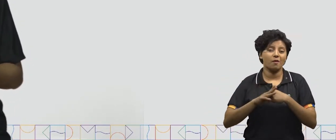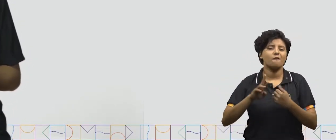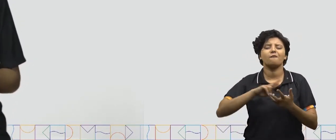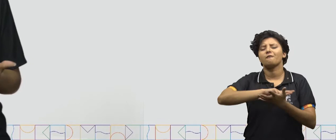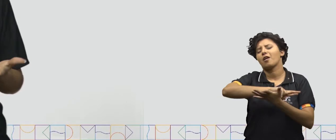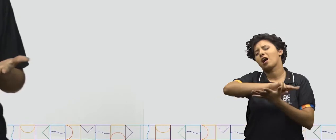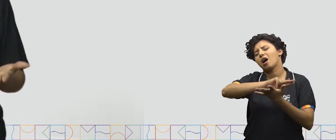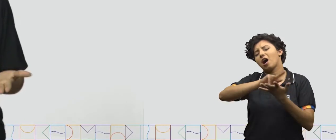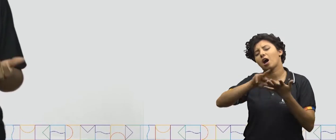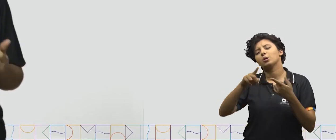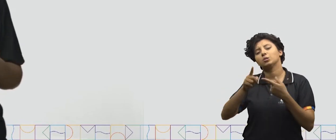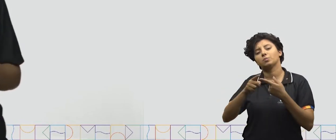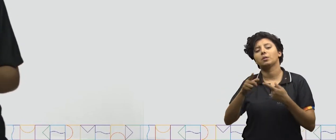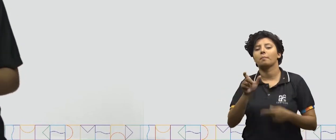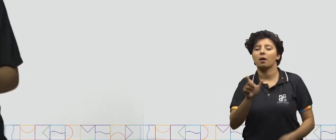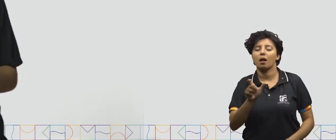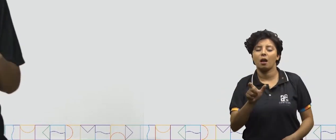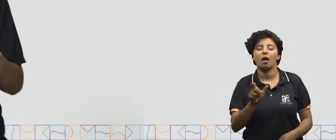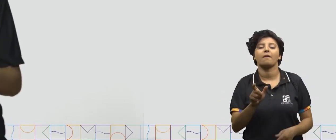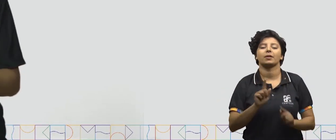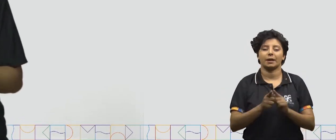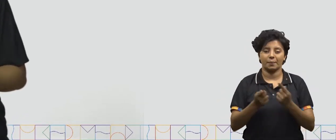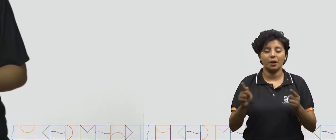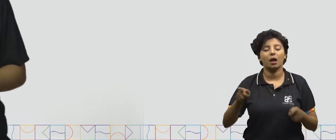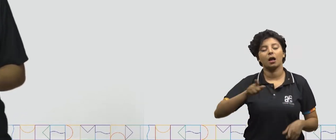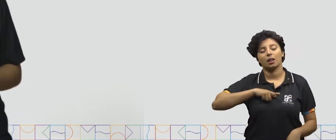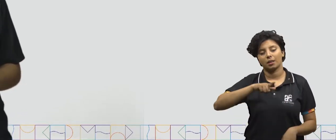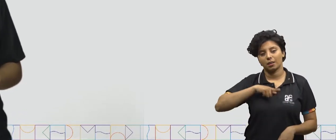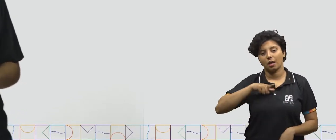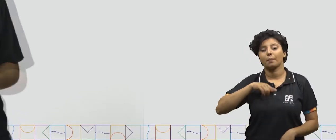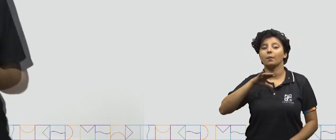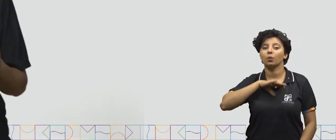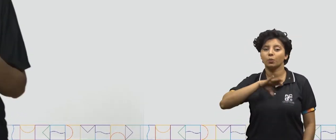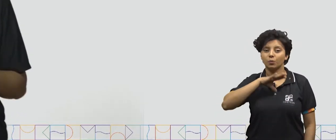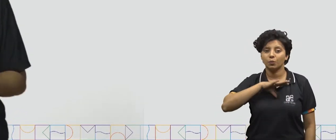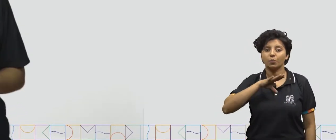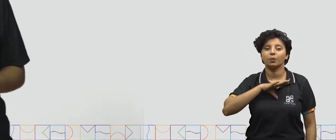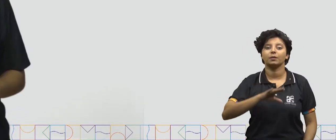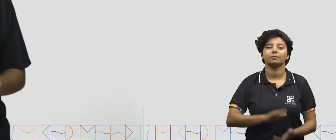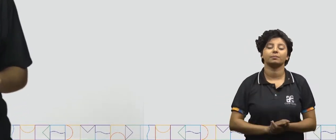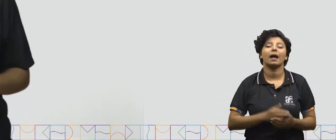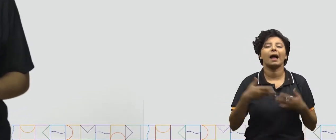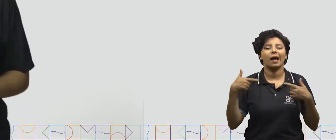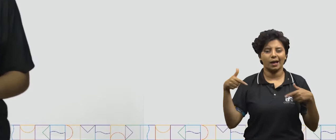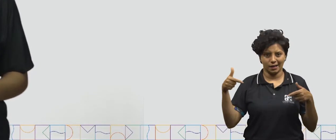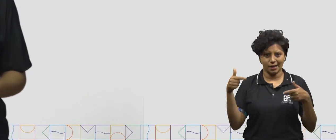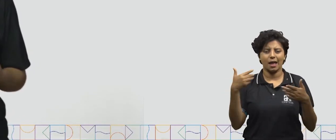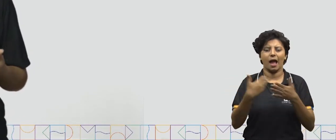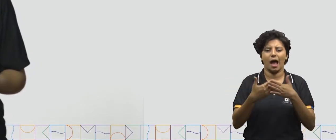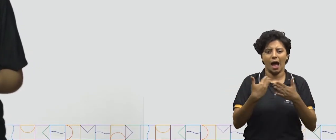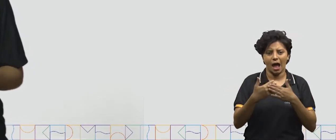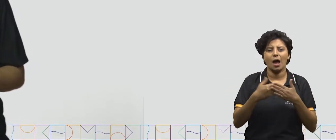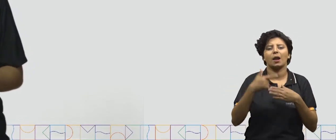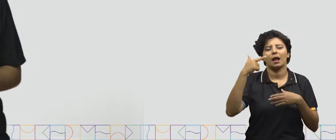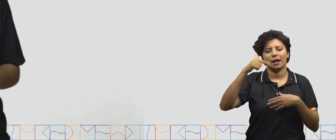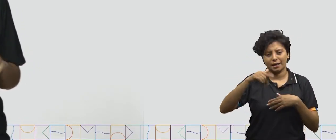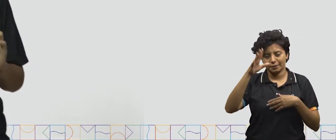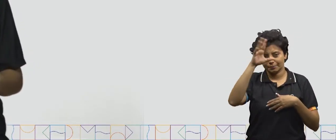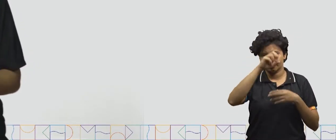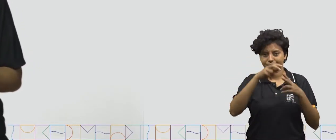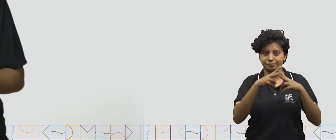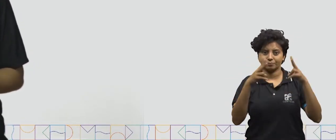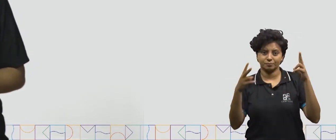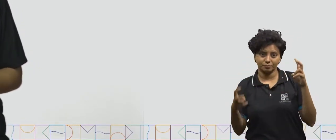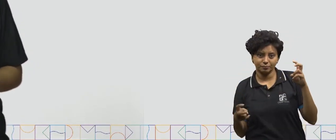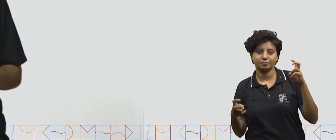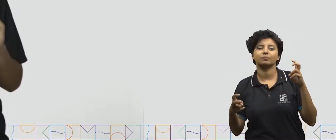das diversas classes gramaticais que existem na língua portuguesa. Ao longo das nossas aulas, aqui do projeto